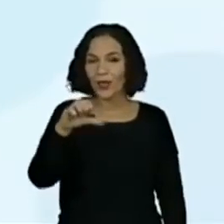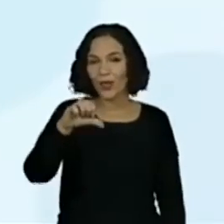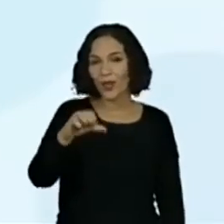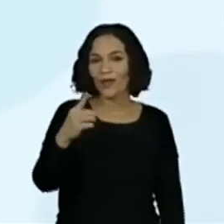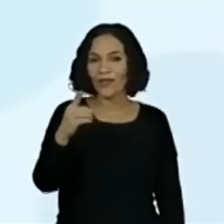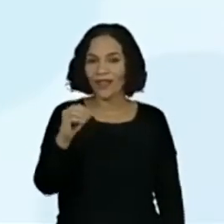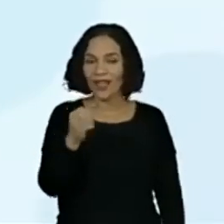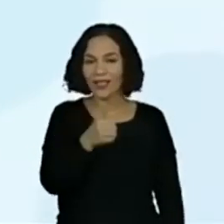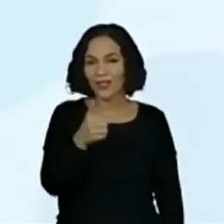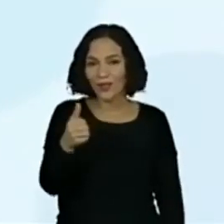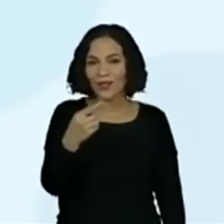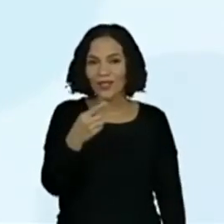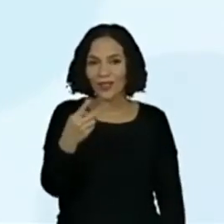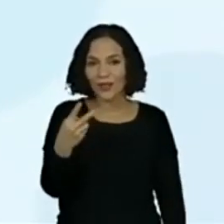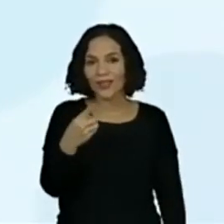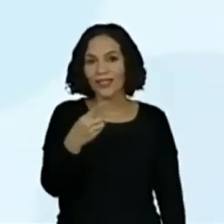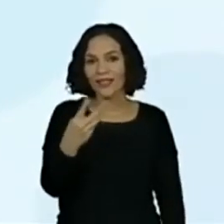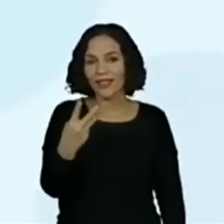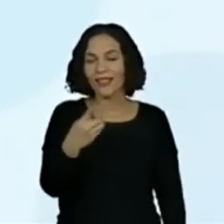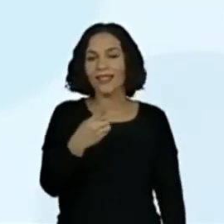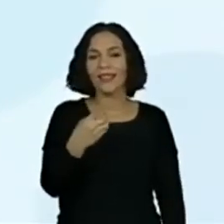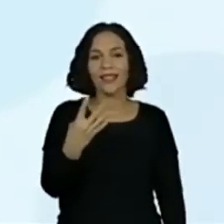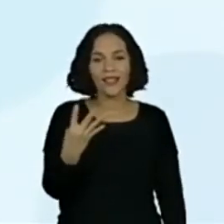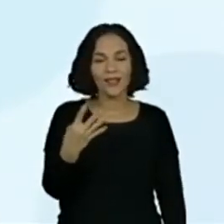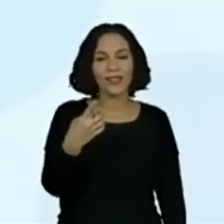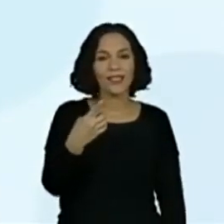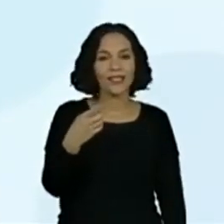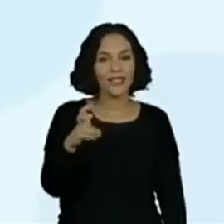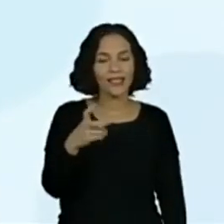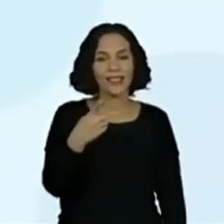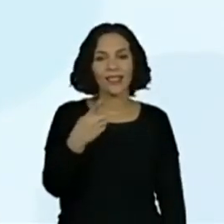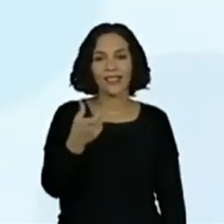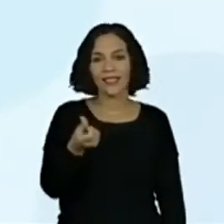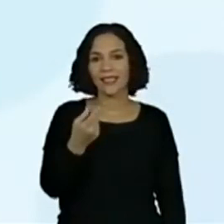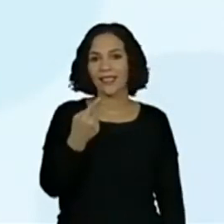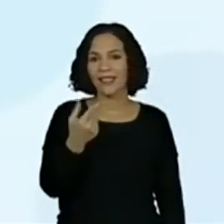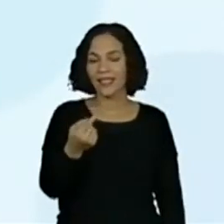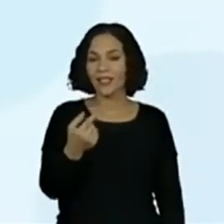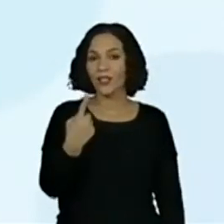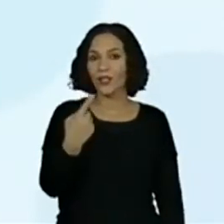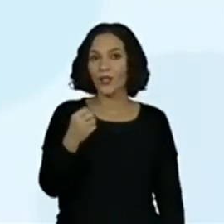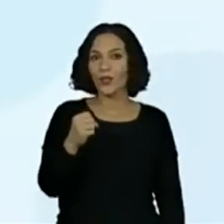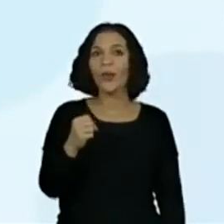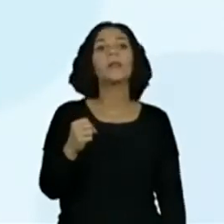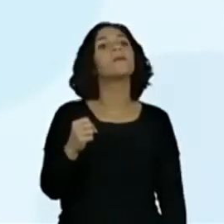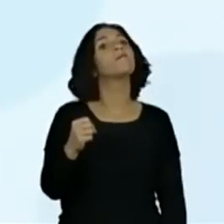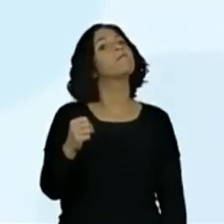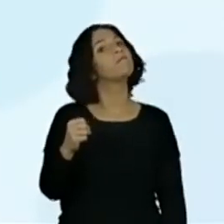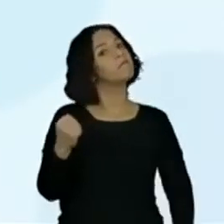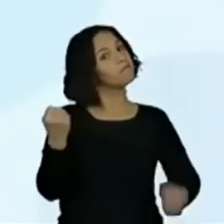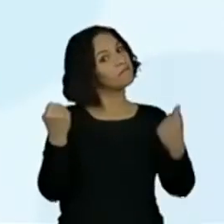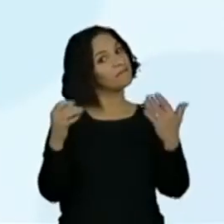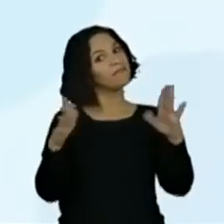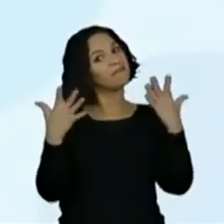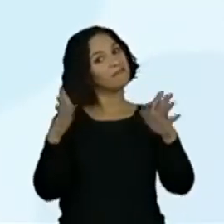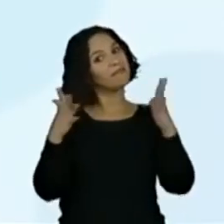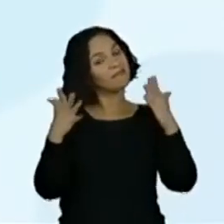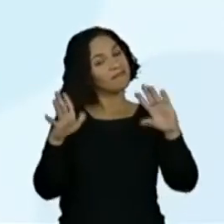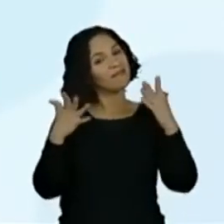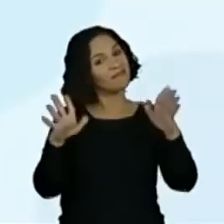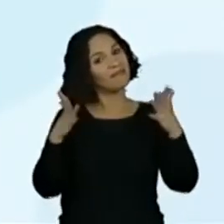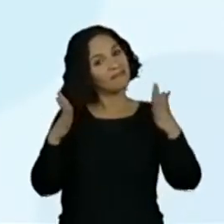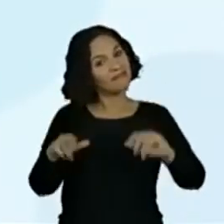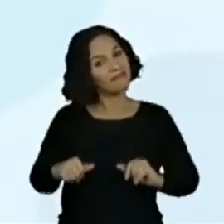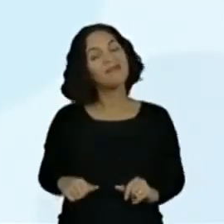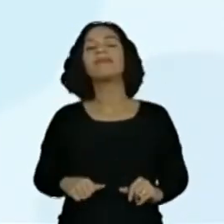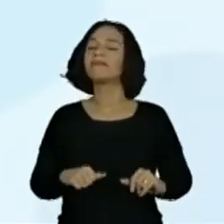8, 9, 10, 11, 12, 13, 14, 15, 16, 17, 18, Rafa!